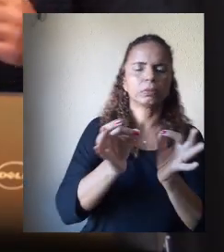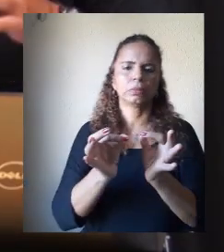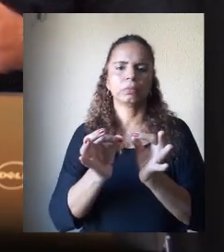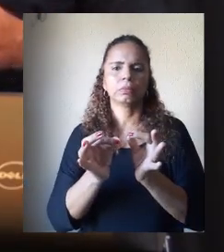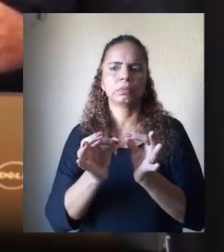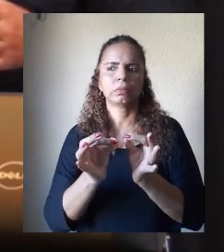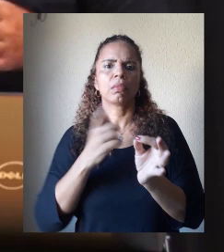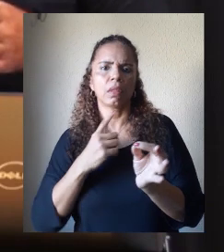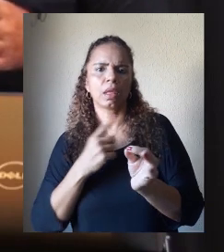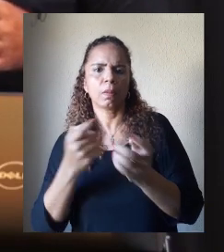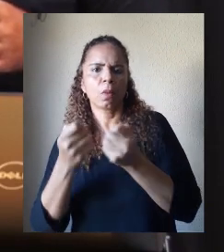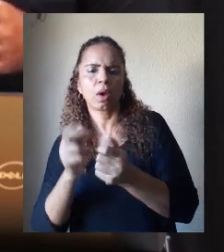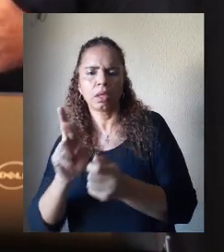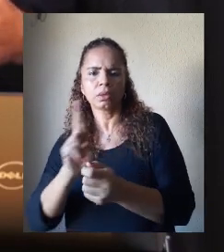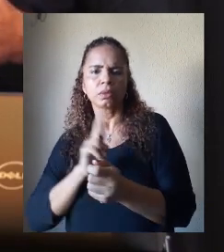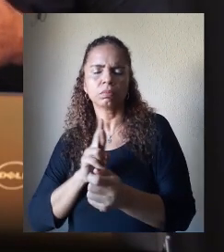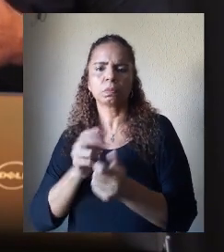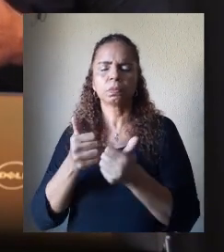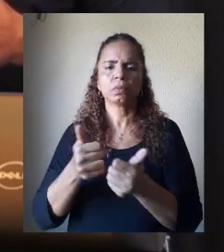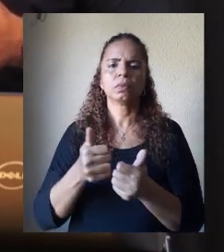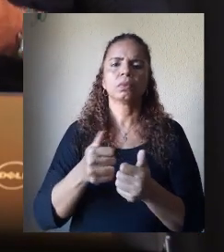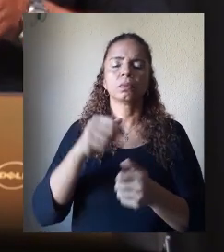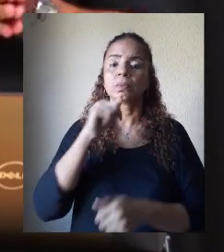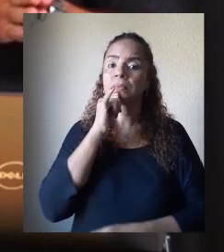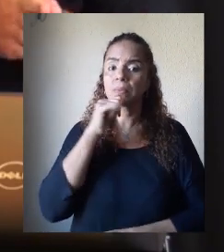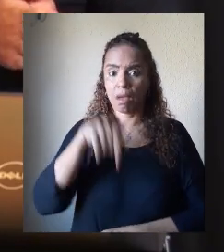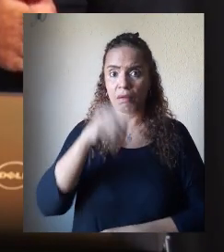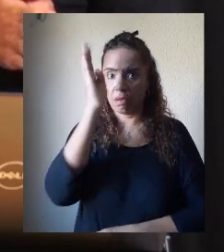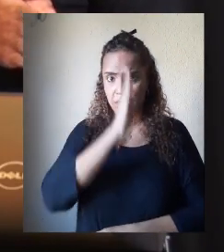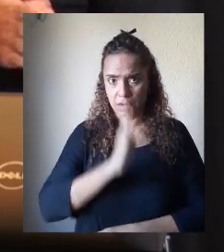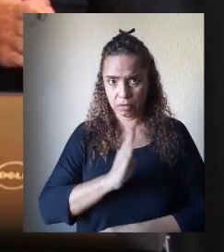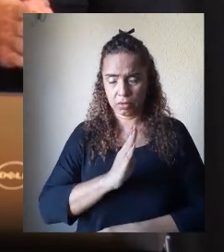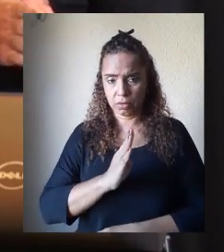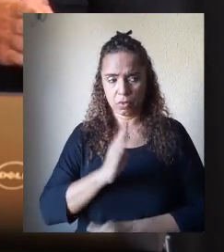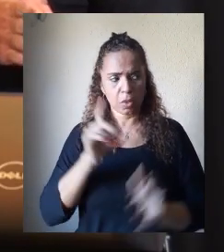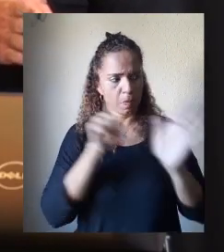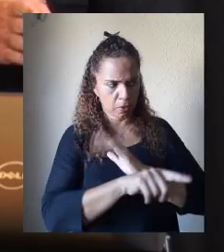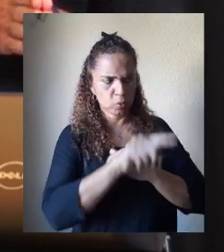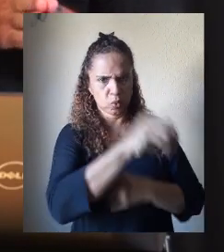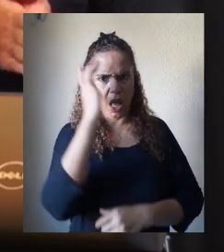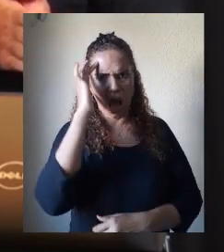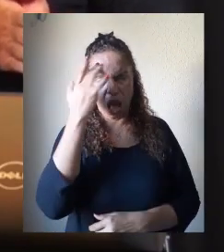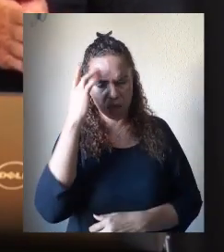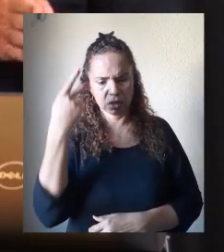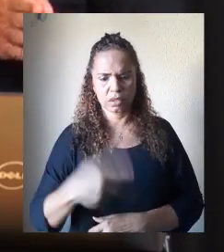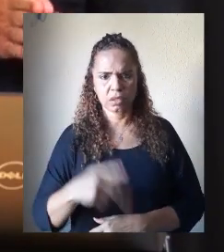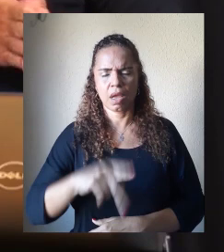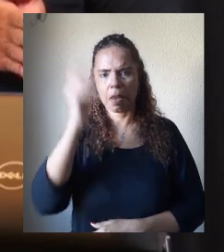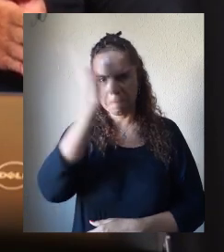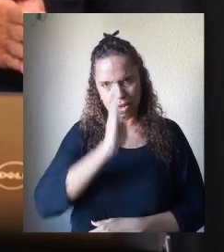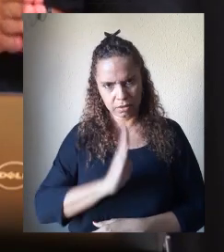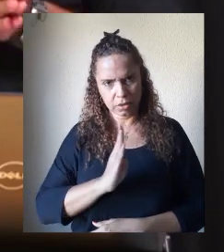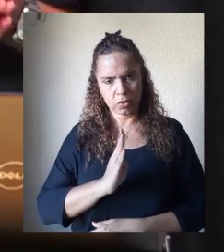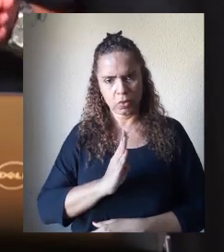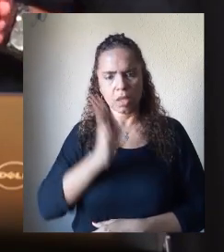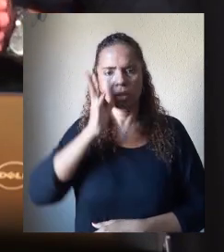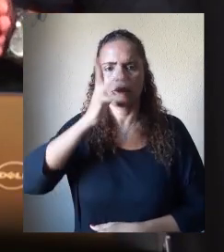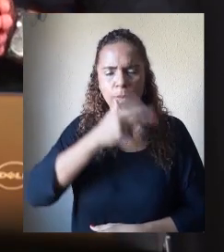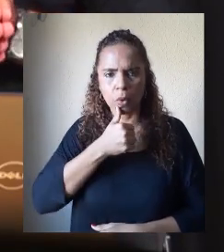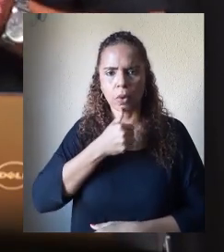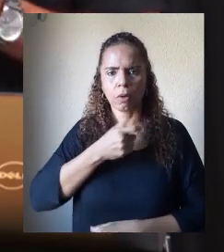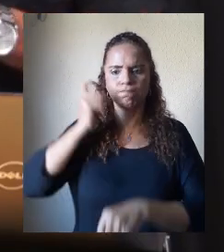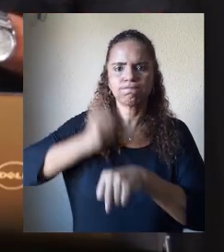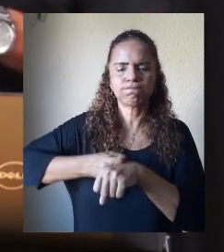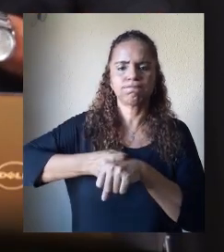eficiência. No Brasil especificamente, a gente demorou para tomar essas atitudes mais duras, ou a